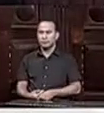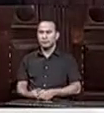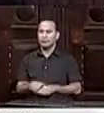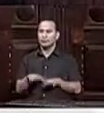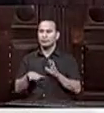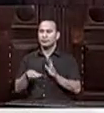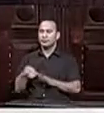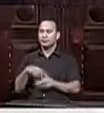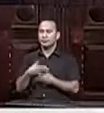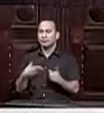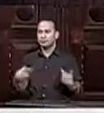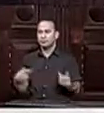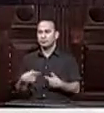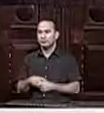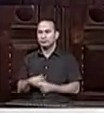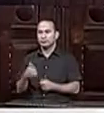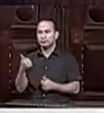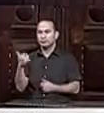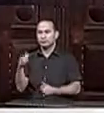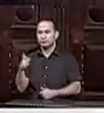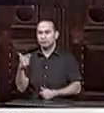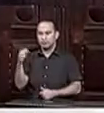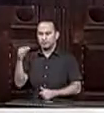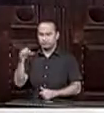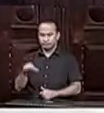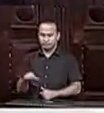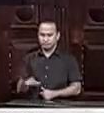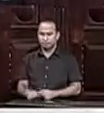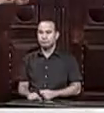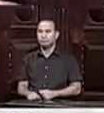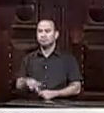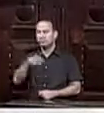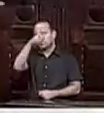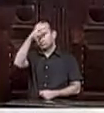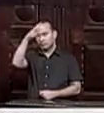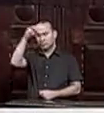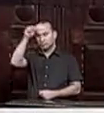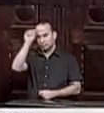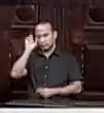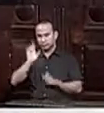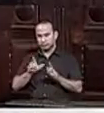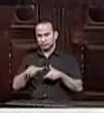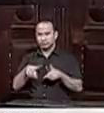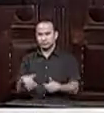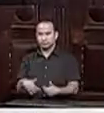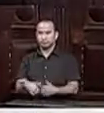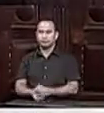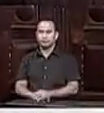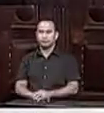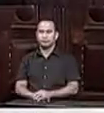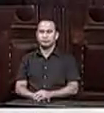seja realmente muito positivo na prefeitura, que é o centro de operações.